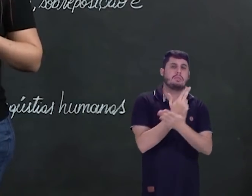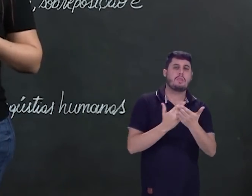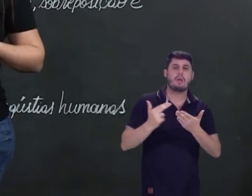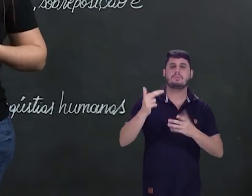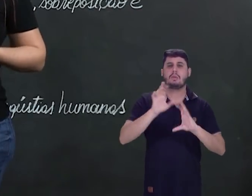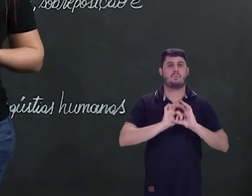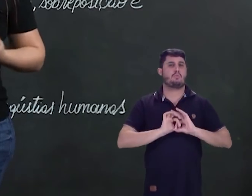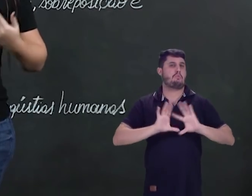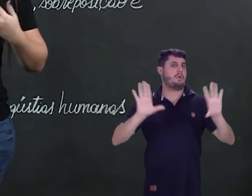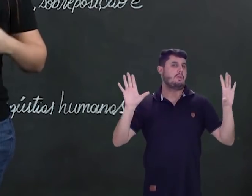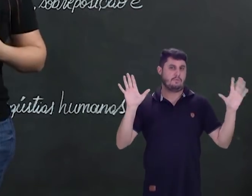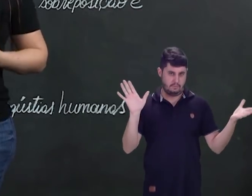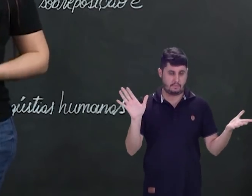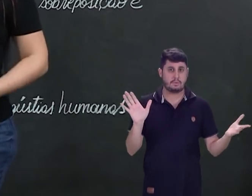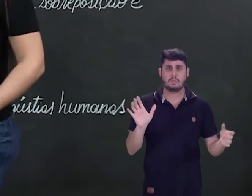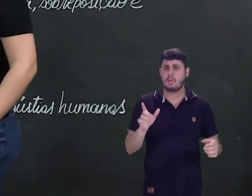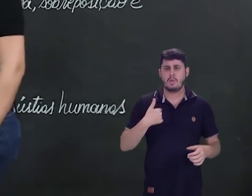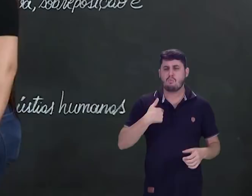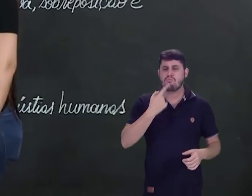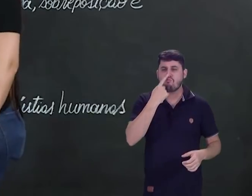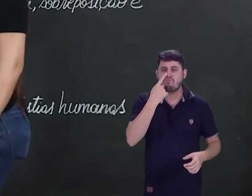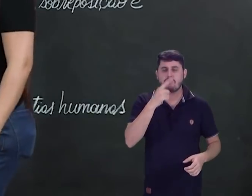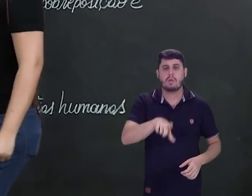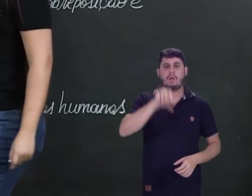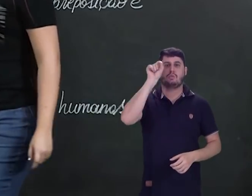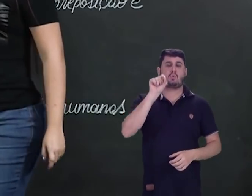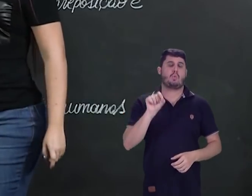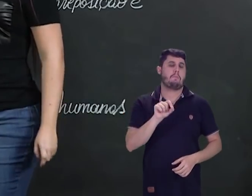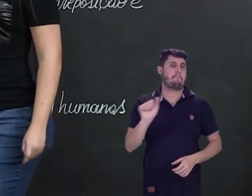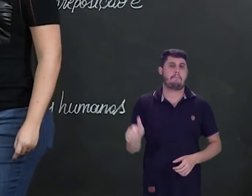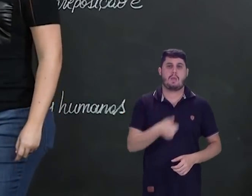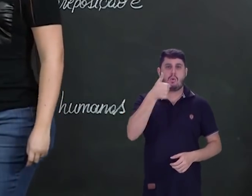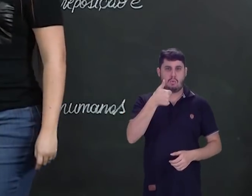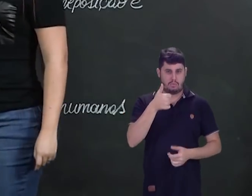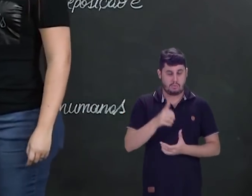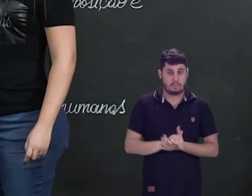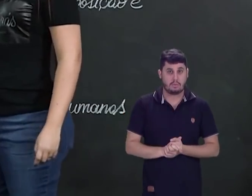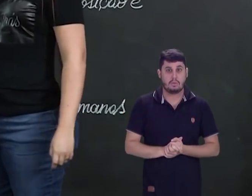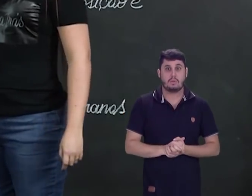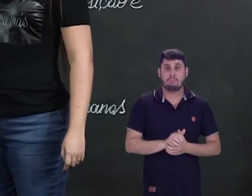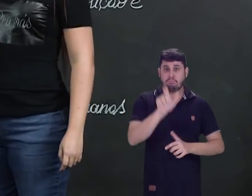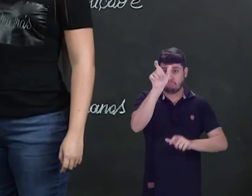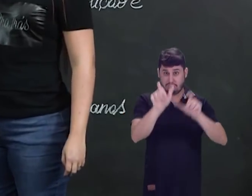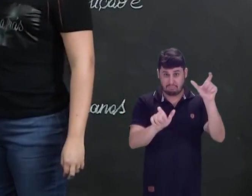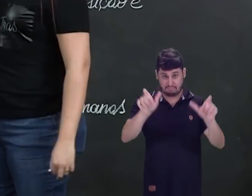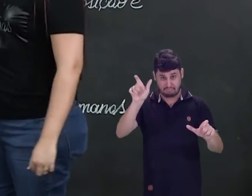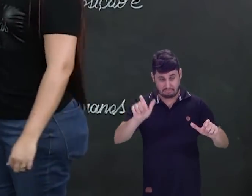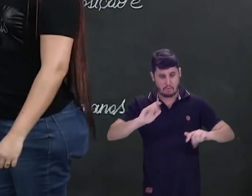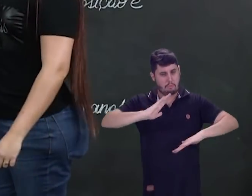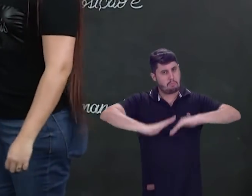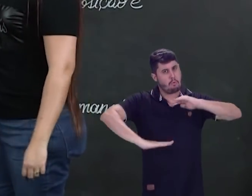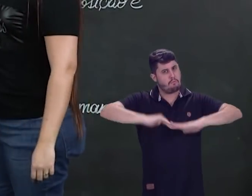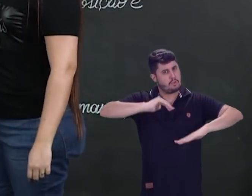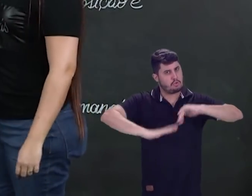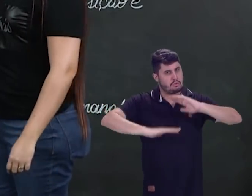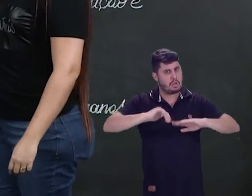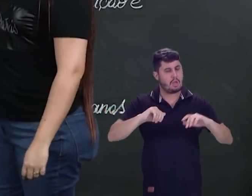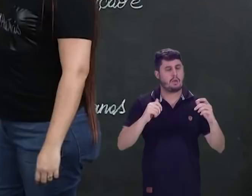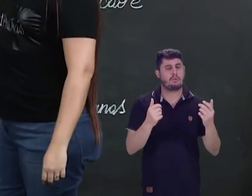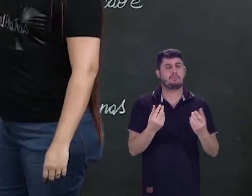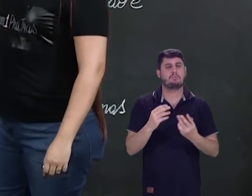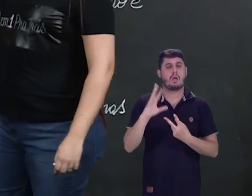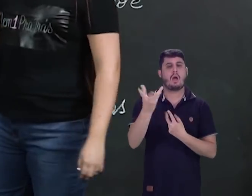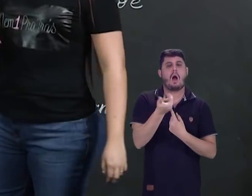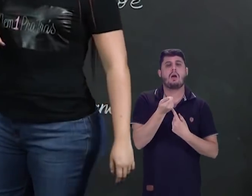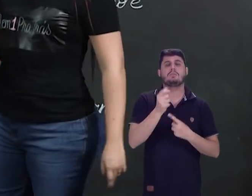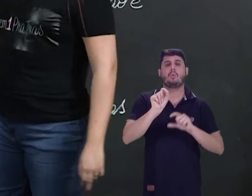mais interessante, o que eu me identifico melhor. Artistas dessa época que marcaram, né, esse período, o Matisse